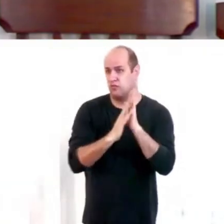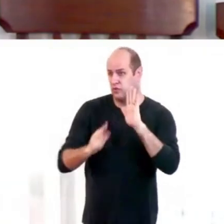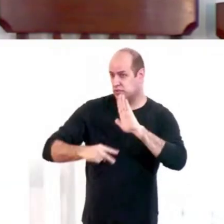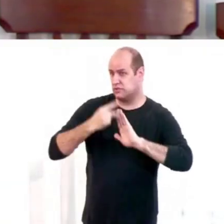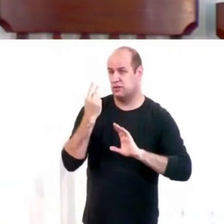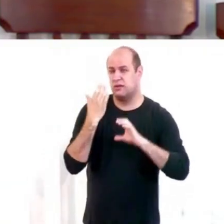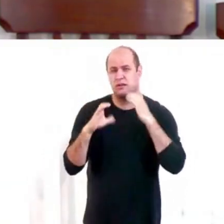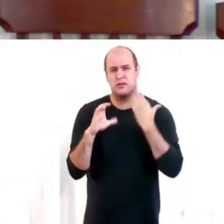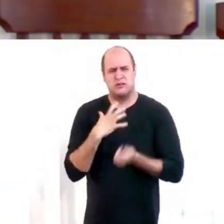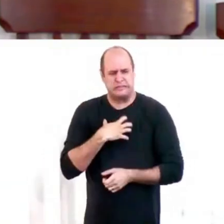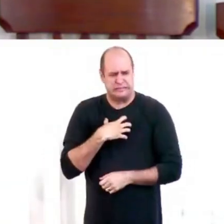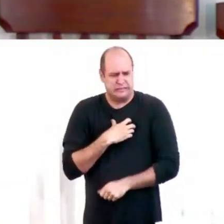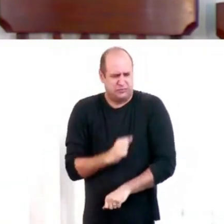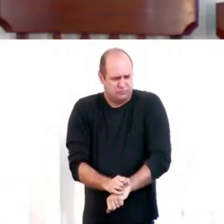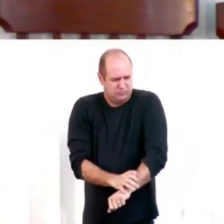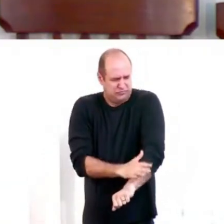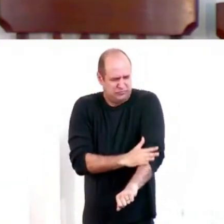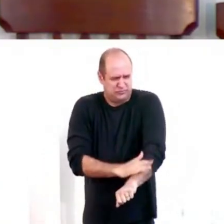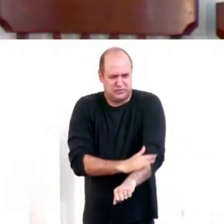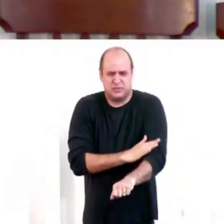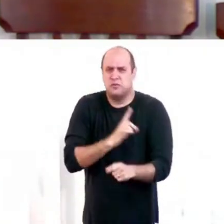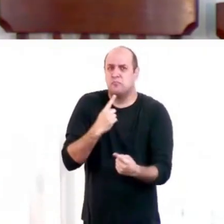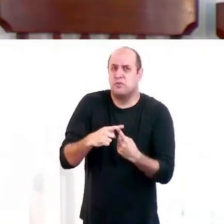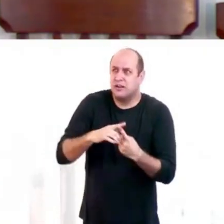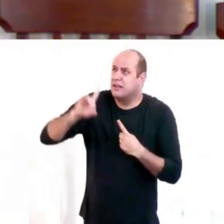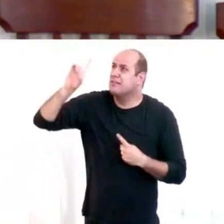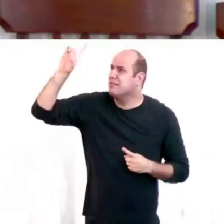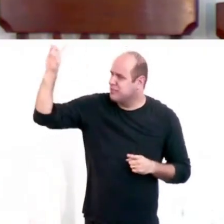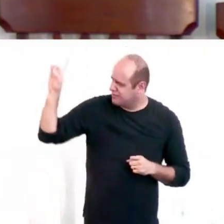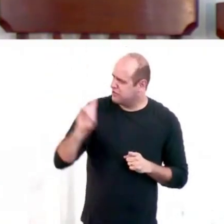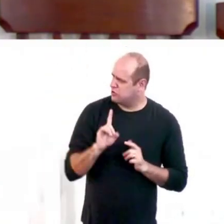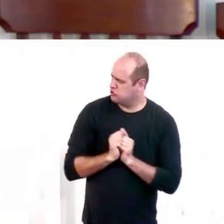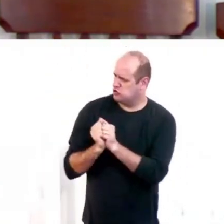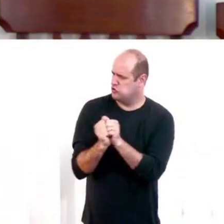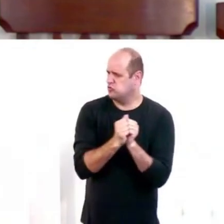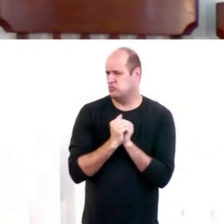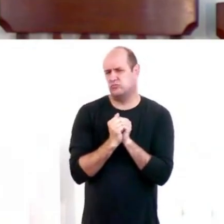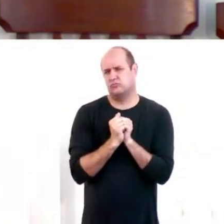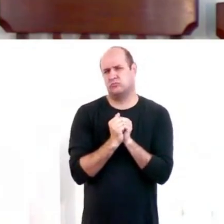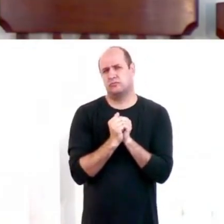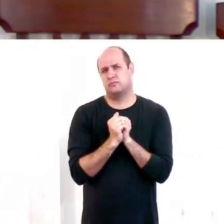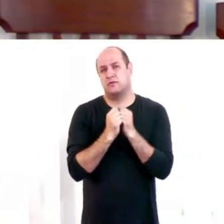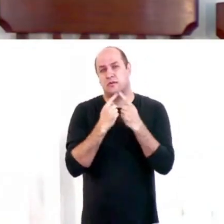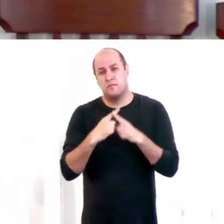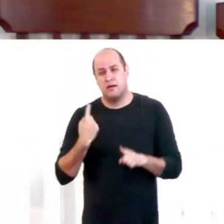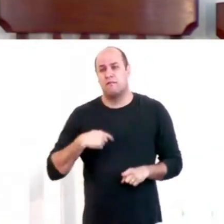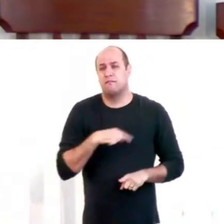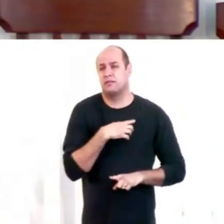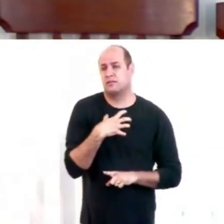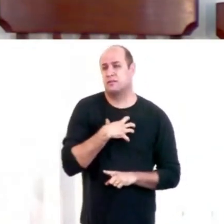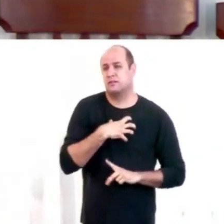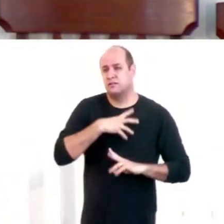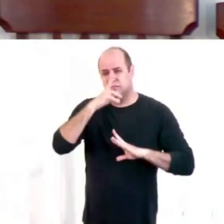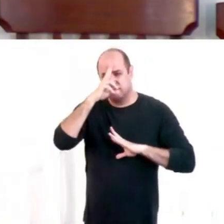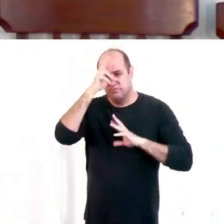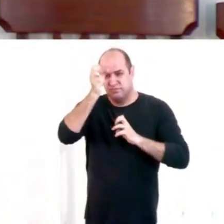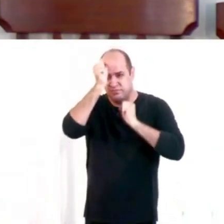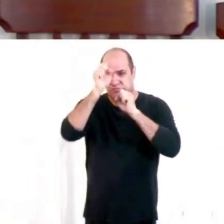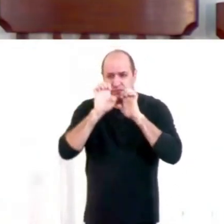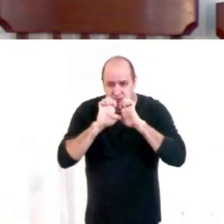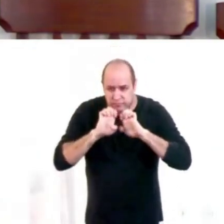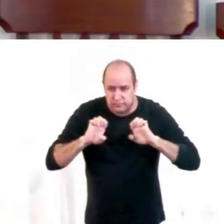emociona porque Deus tem estado junto conosco. Mas o que nos fortalece para esse evangelismo no